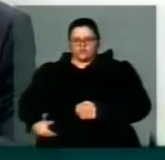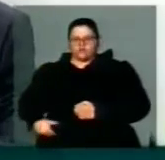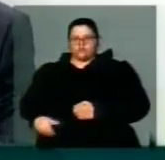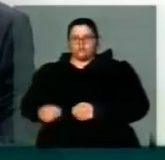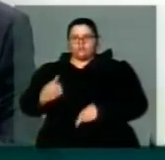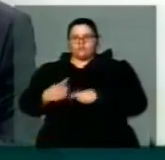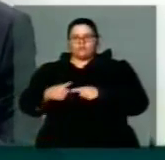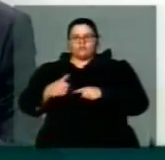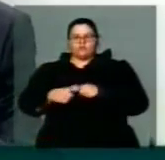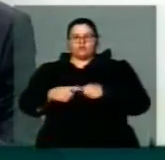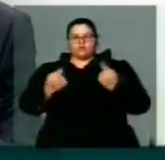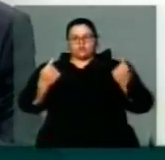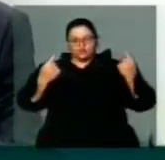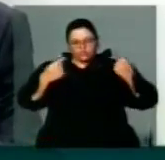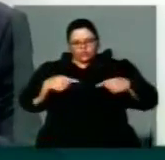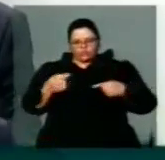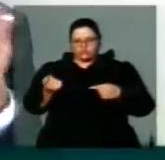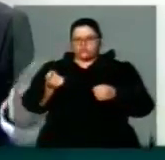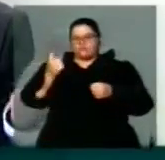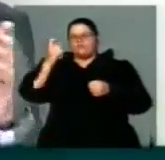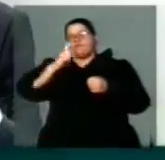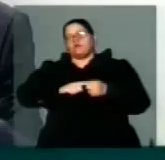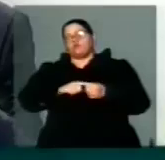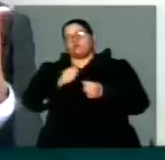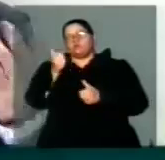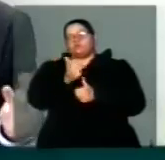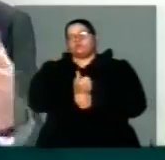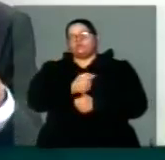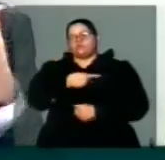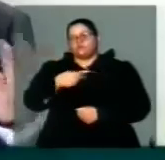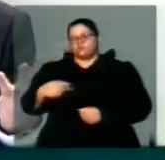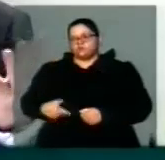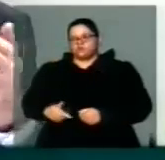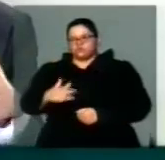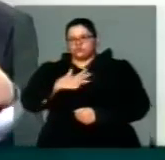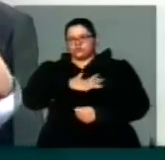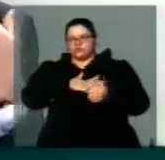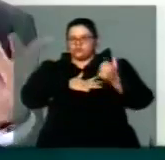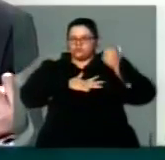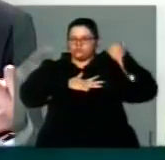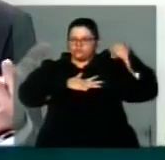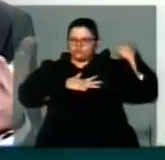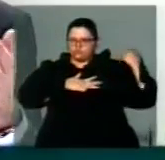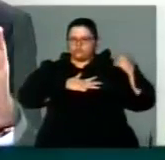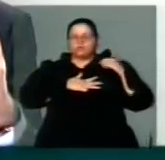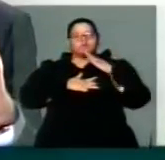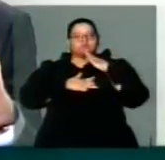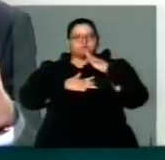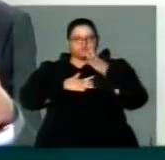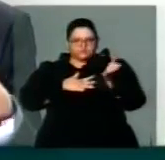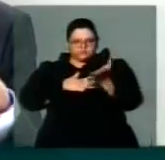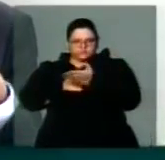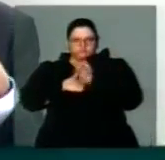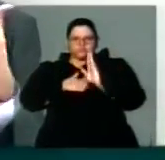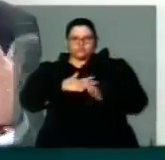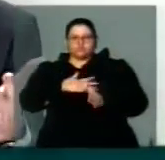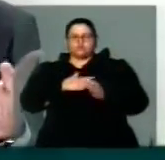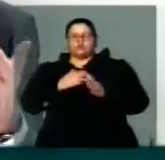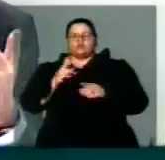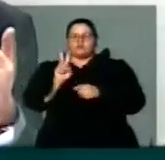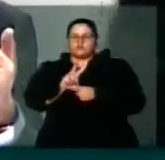a reeleição do presidente Lula à época. Todos sabem, isso é um fato notório, público. Na época defendíamos um candidato a